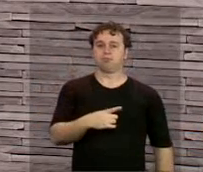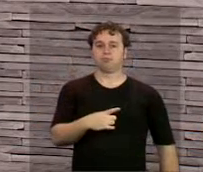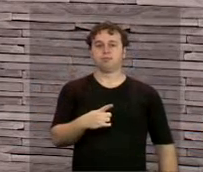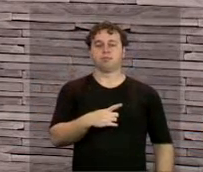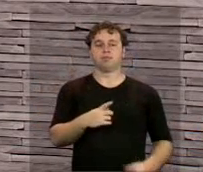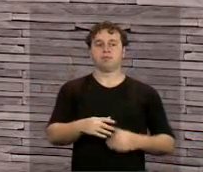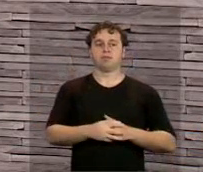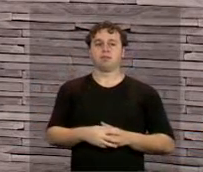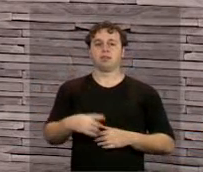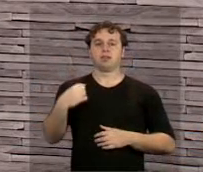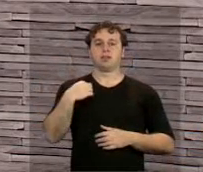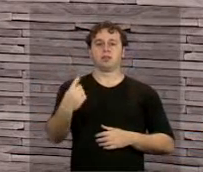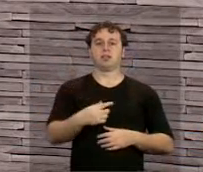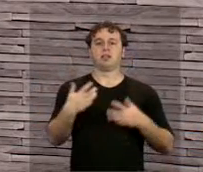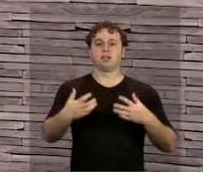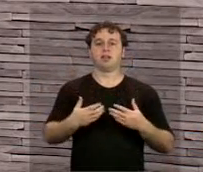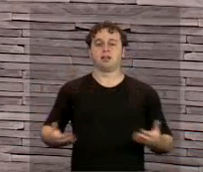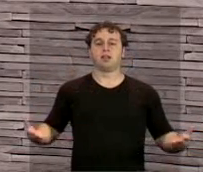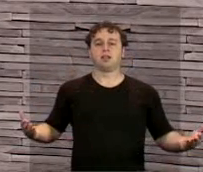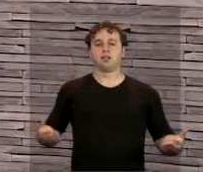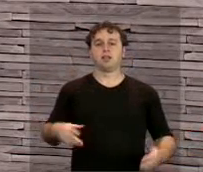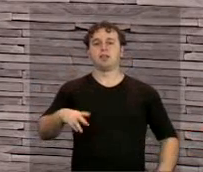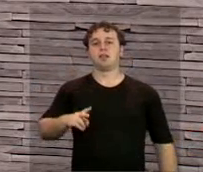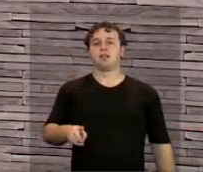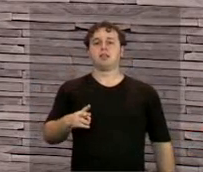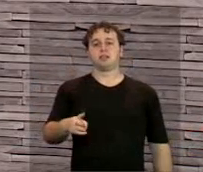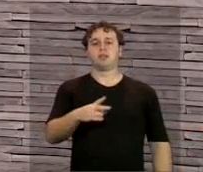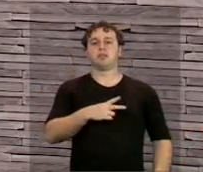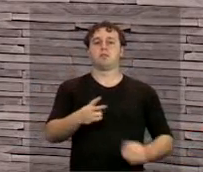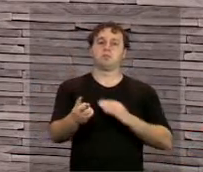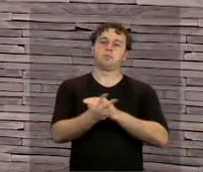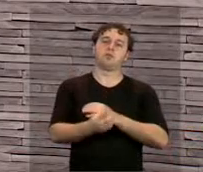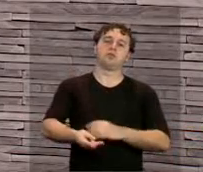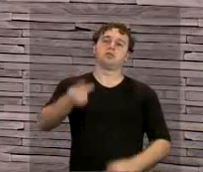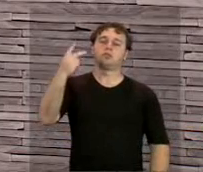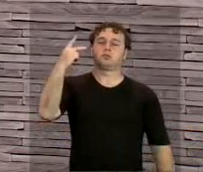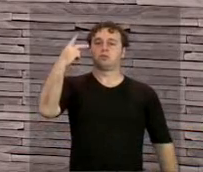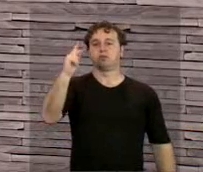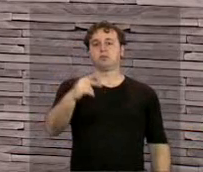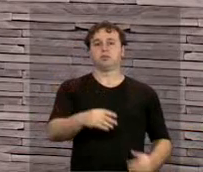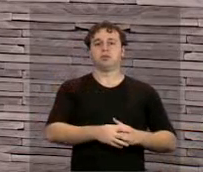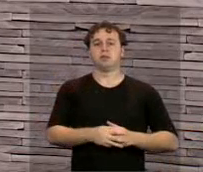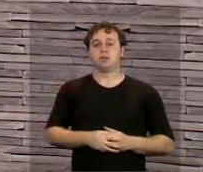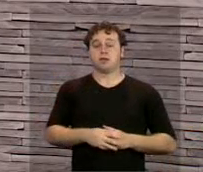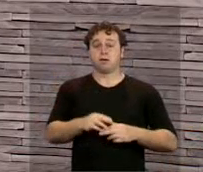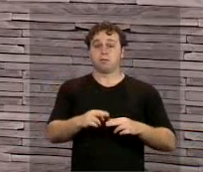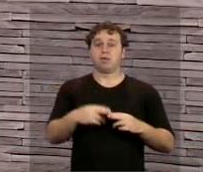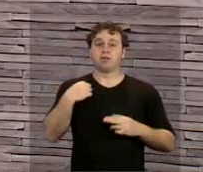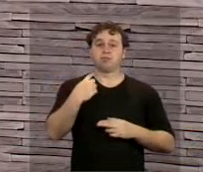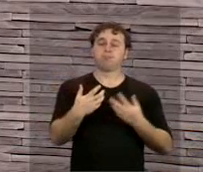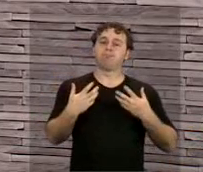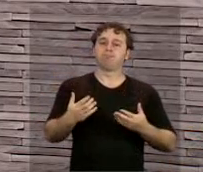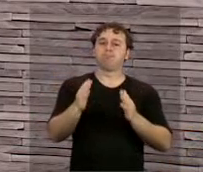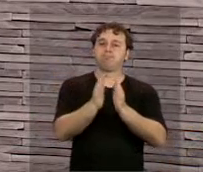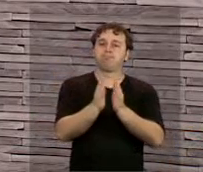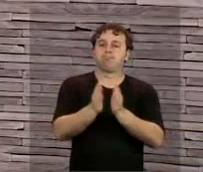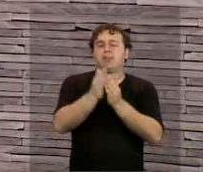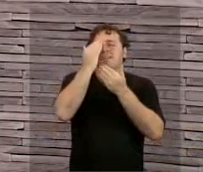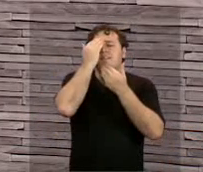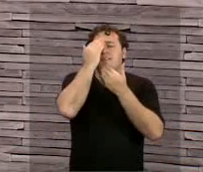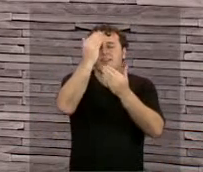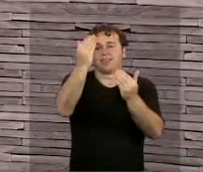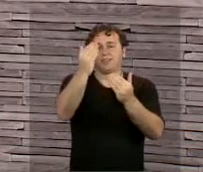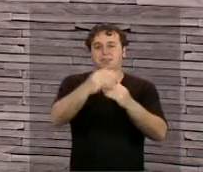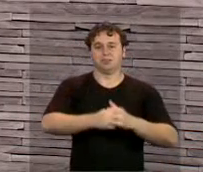mãos liberais. Dignai-vos agora e para sempre tomar-nos debaixo de vosso poderoso amparo. E para mais vos agradecer,